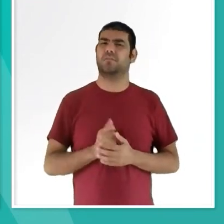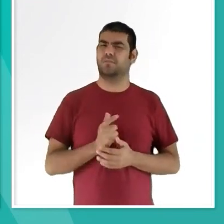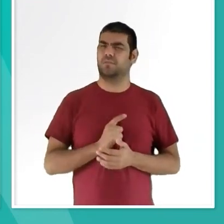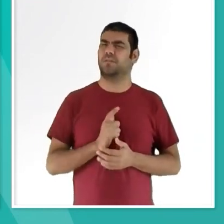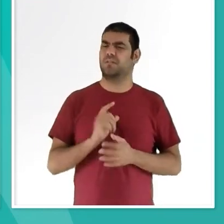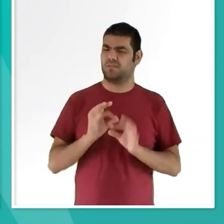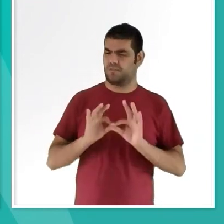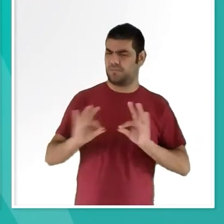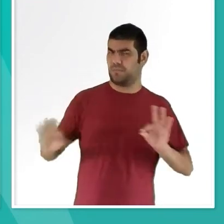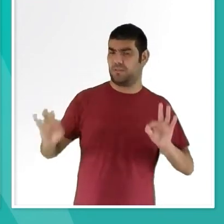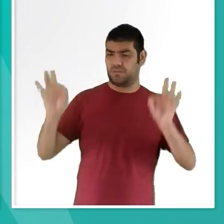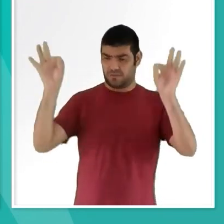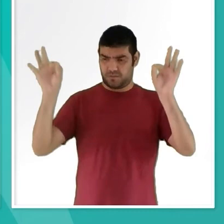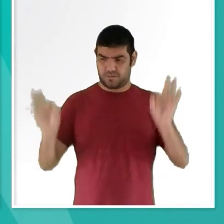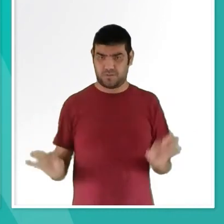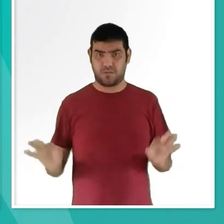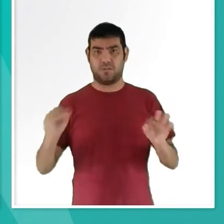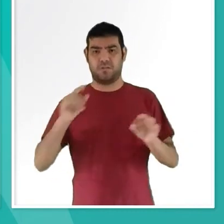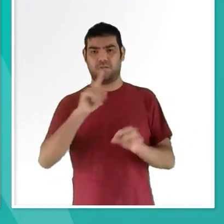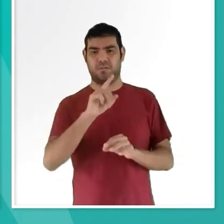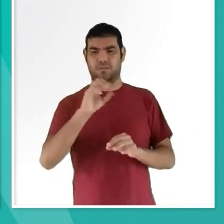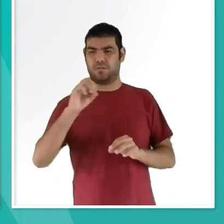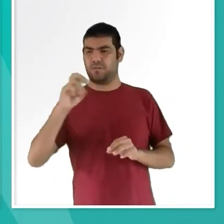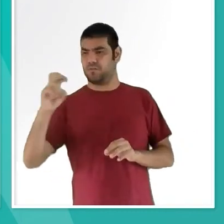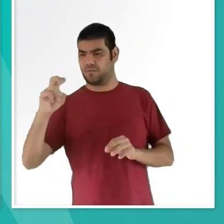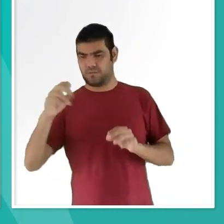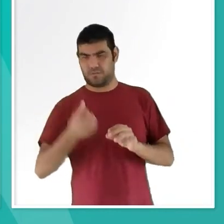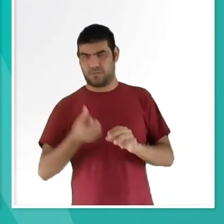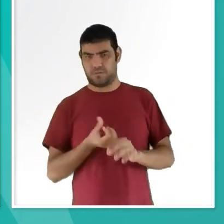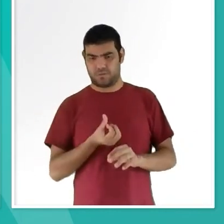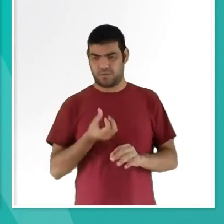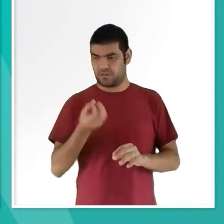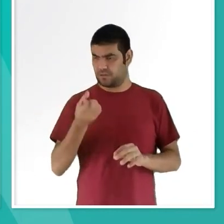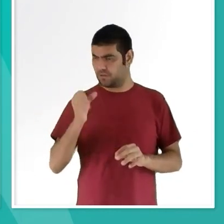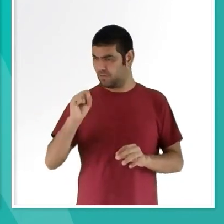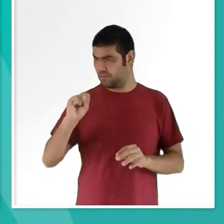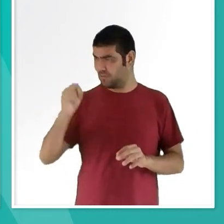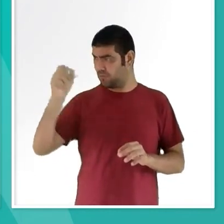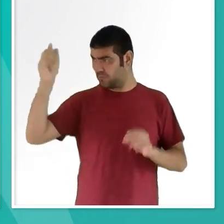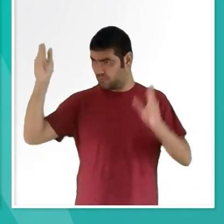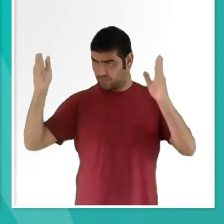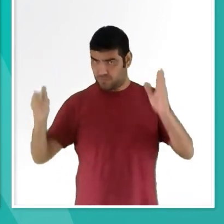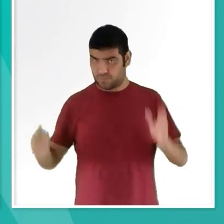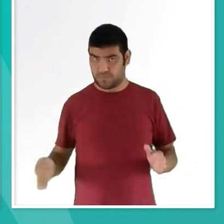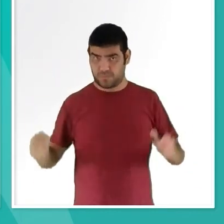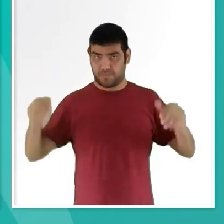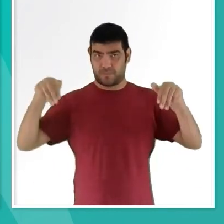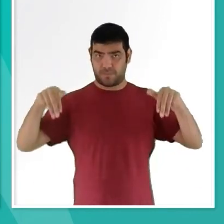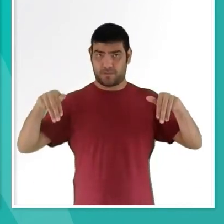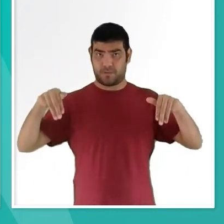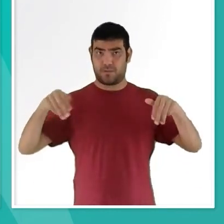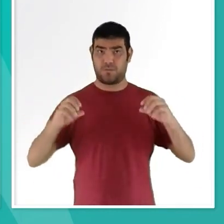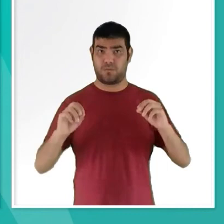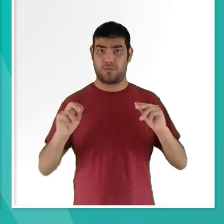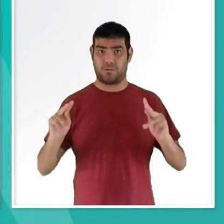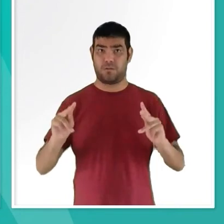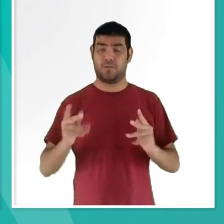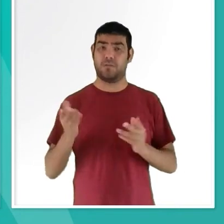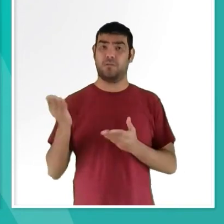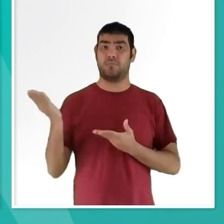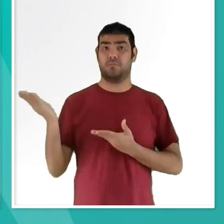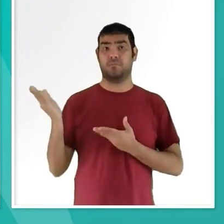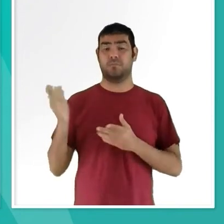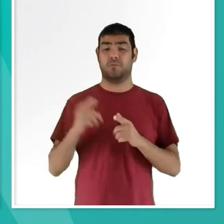de 105 metros por 68 metros, ok? Então, esses são os principais